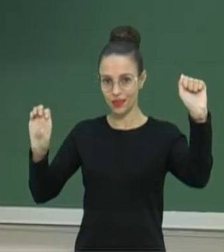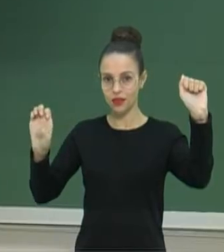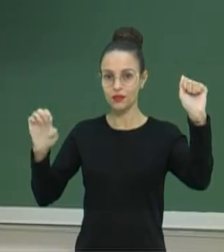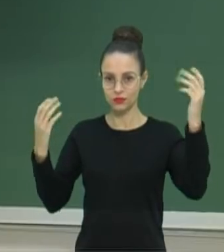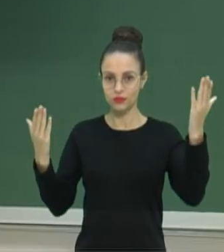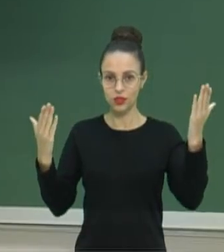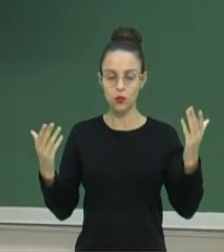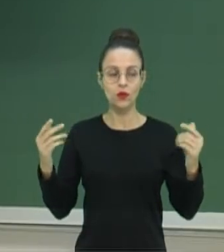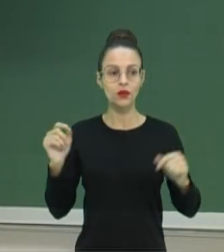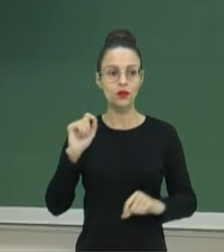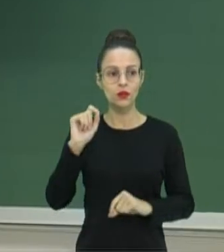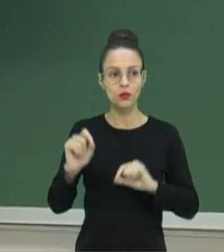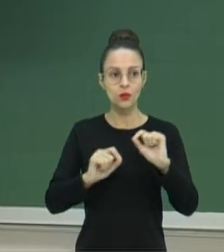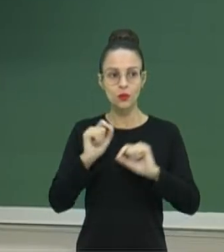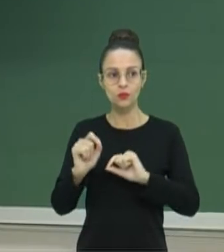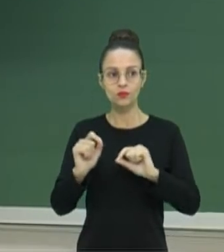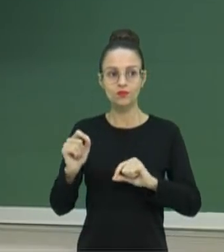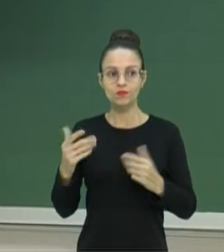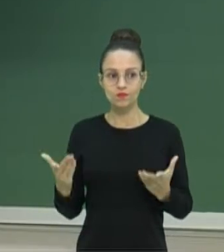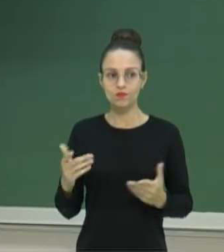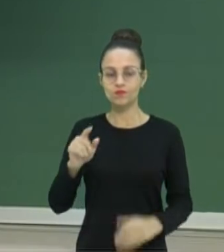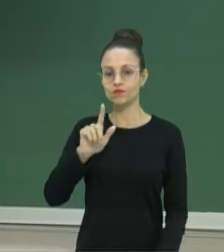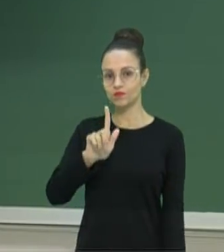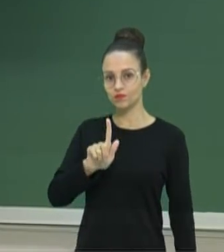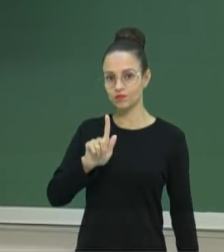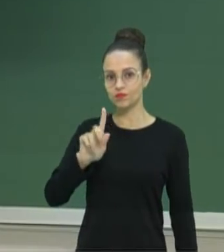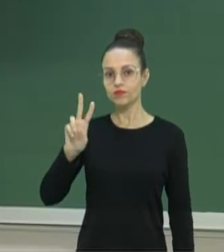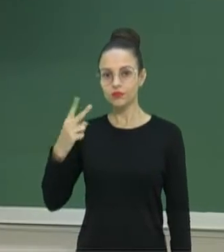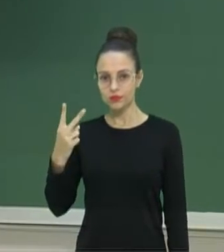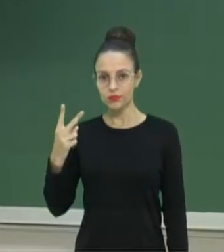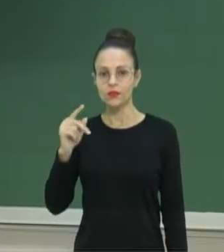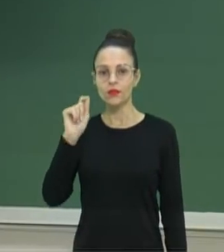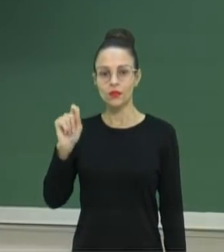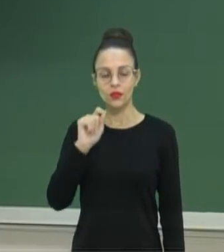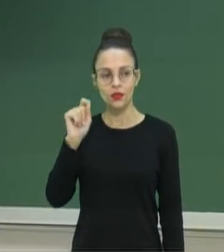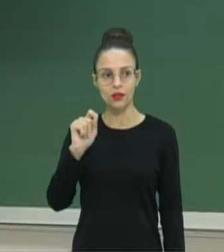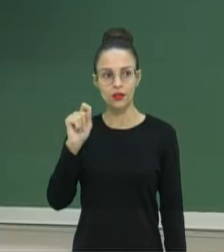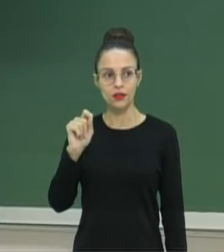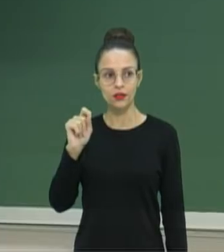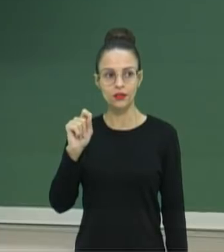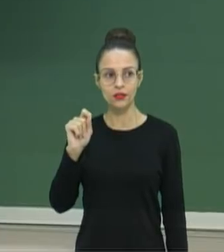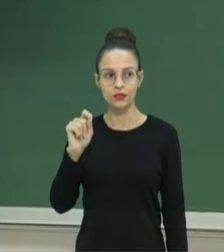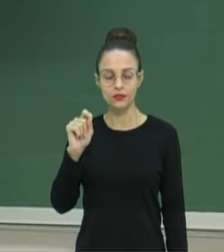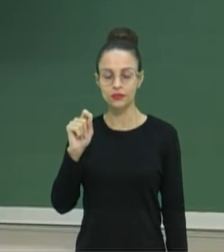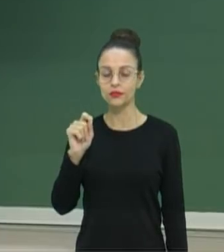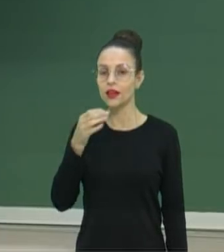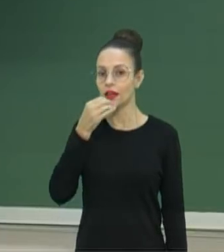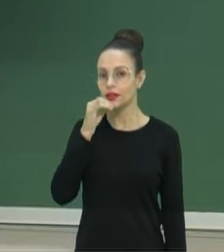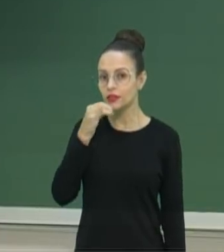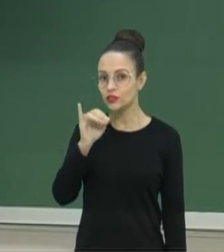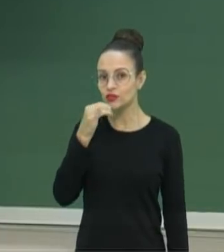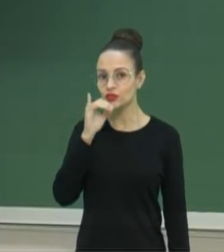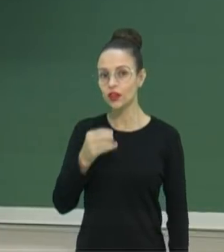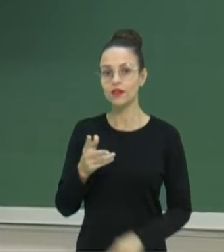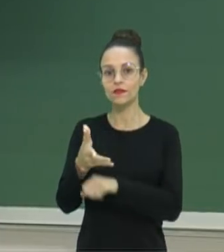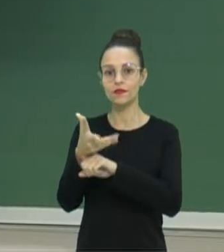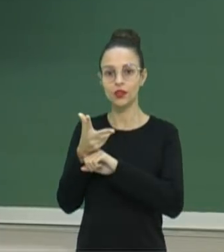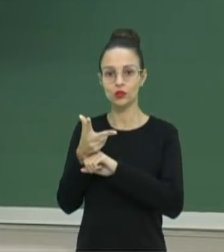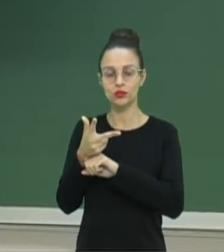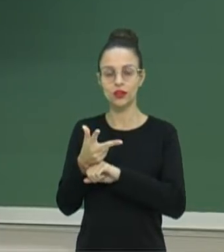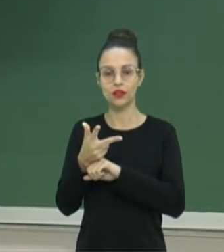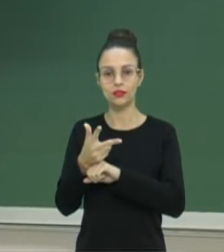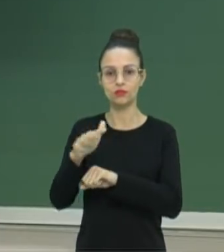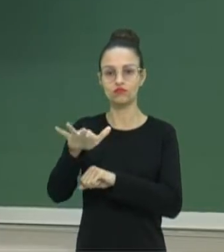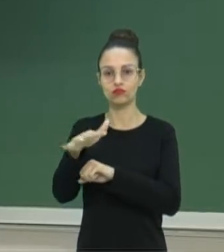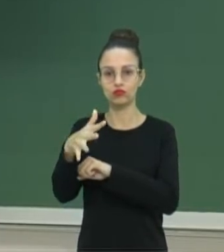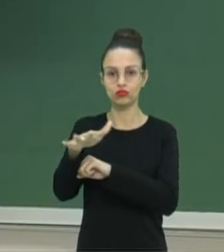certo? Então, o G e o H, eles estão com uma energia, uma velocidade